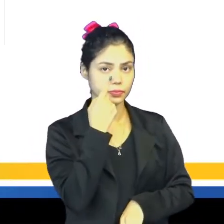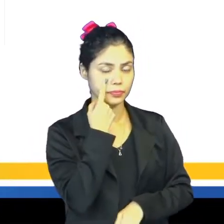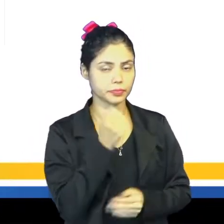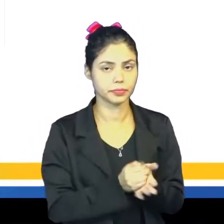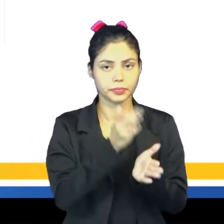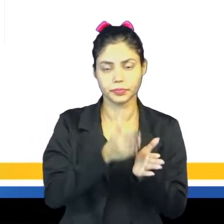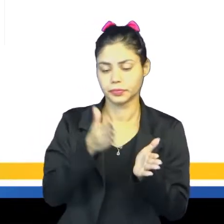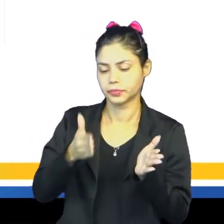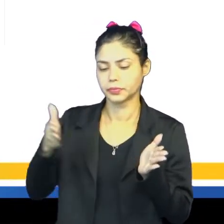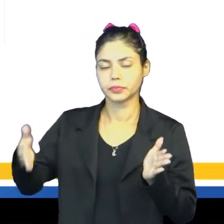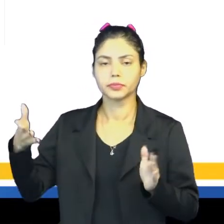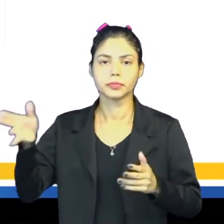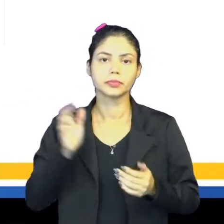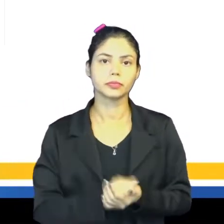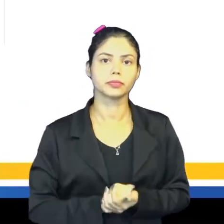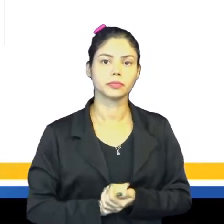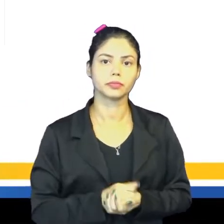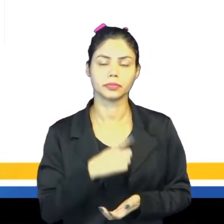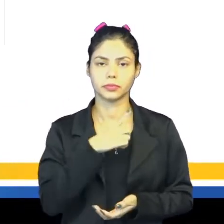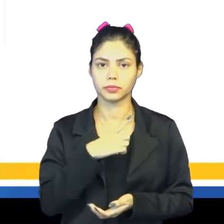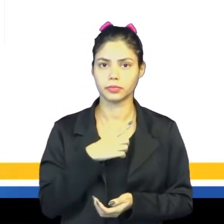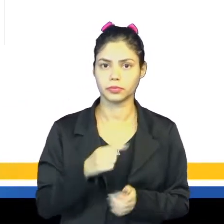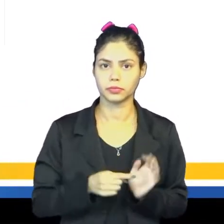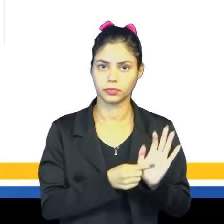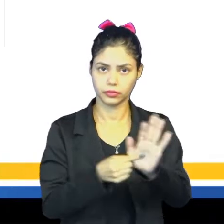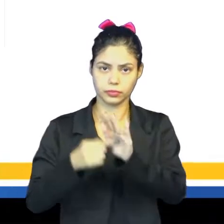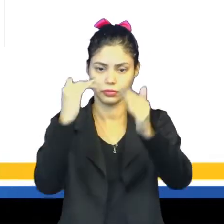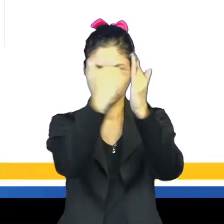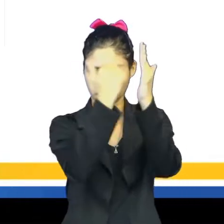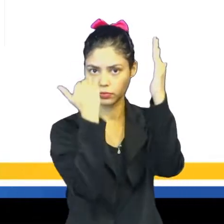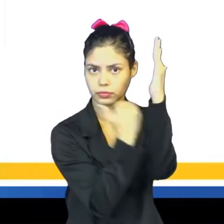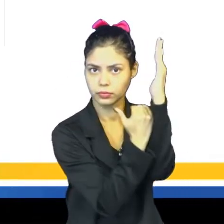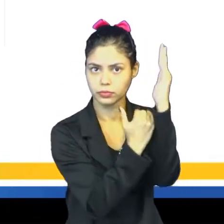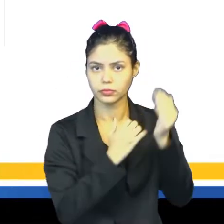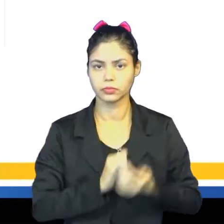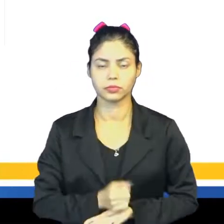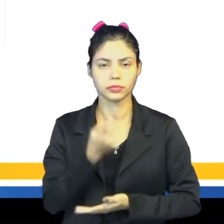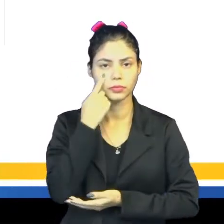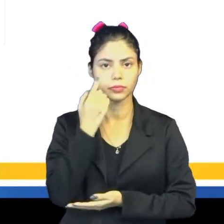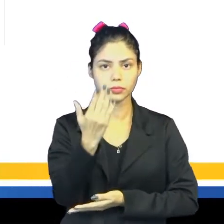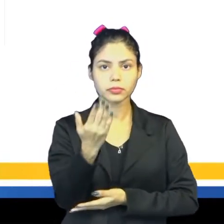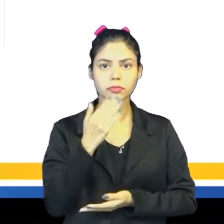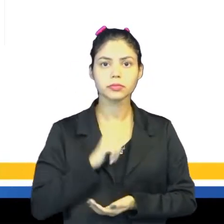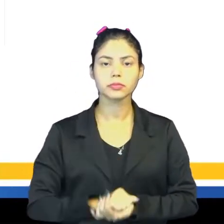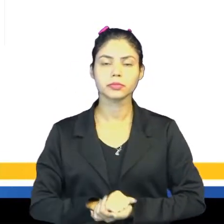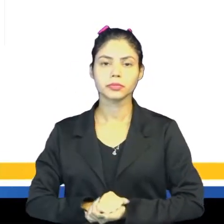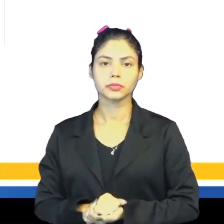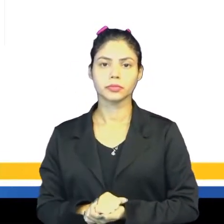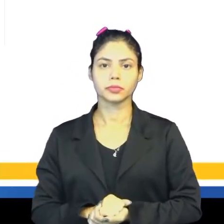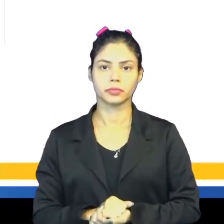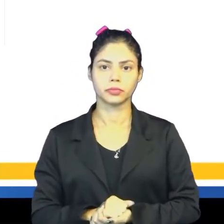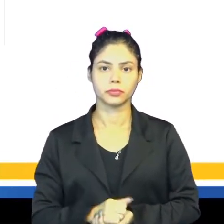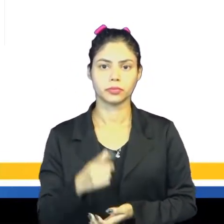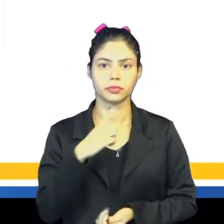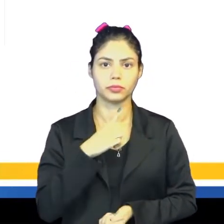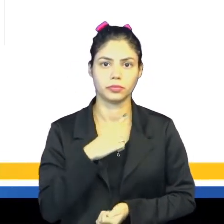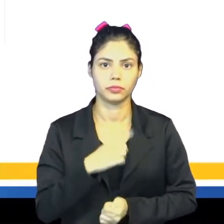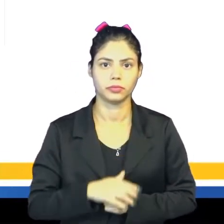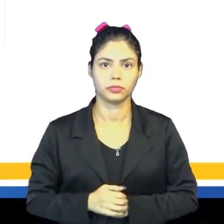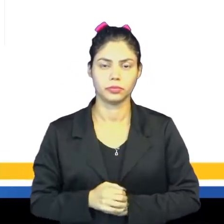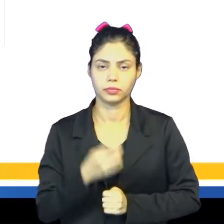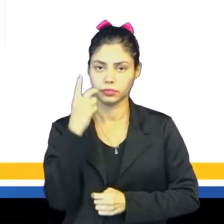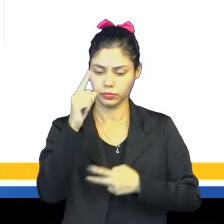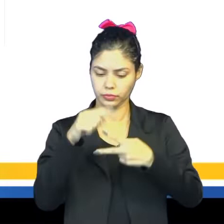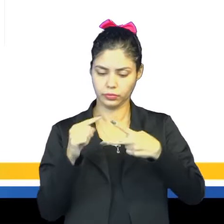a sequência registrada, tá, que eu botei aí abaixo. Então, observe aí, nós vamos ter